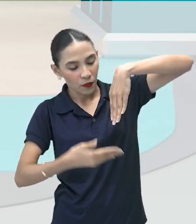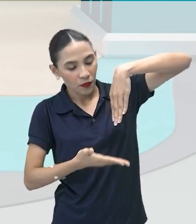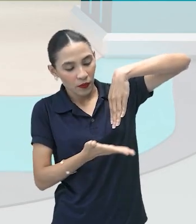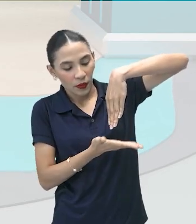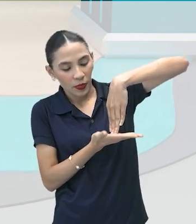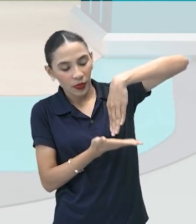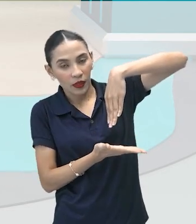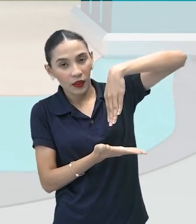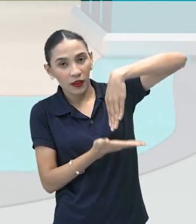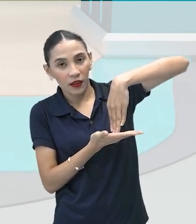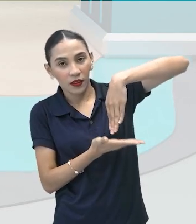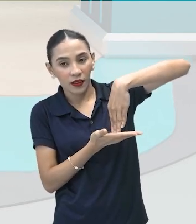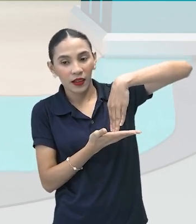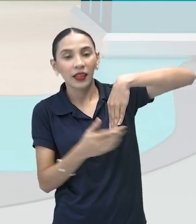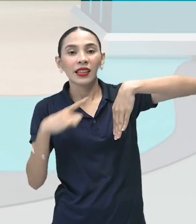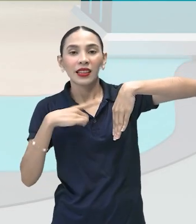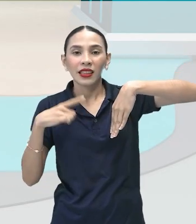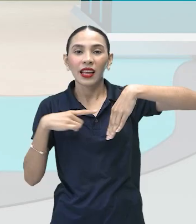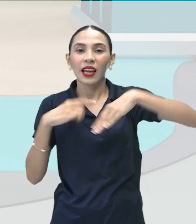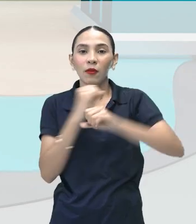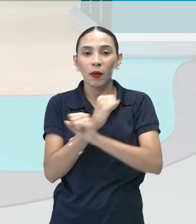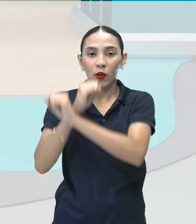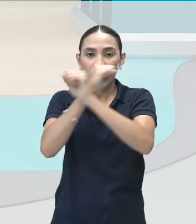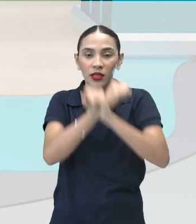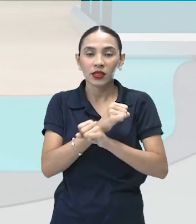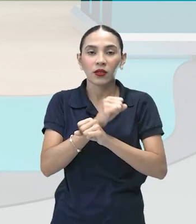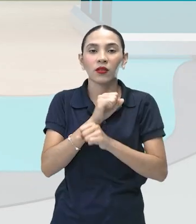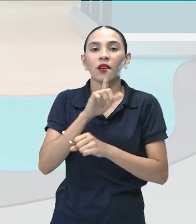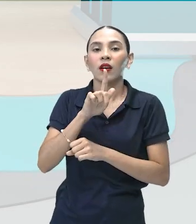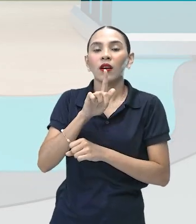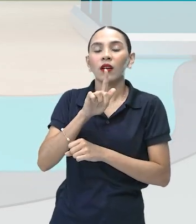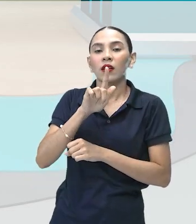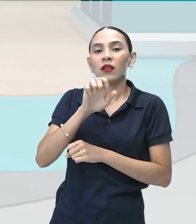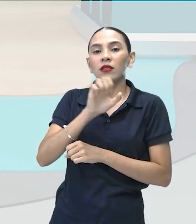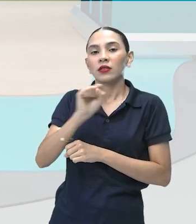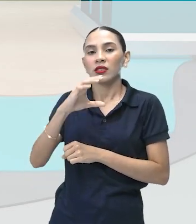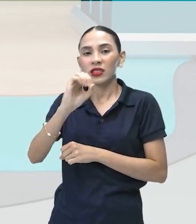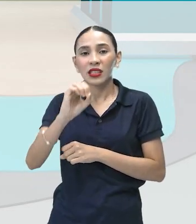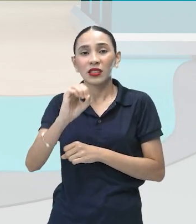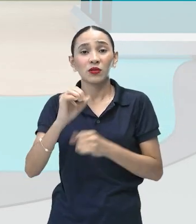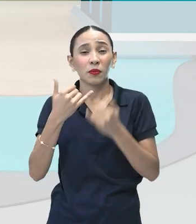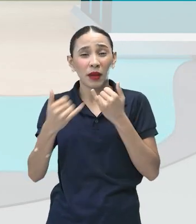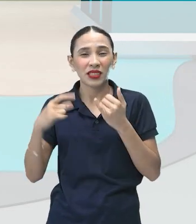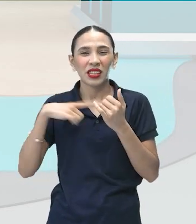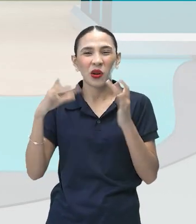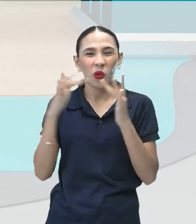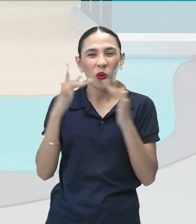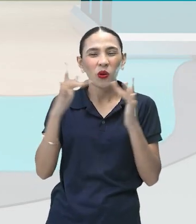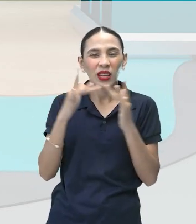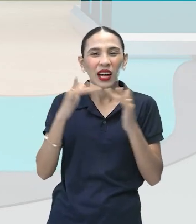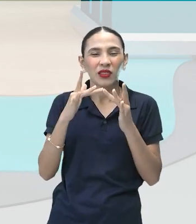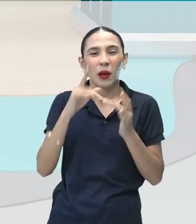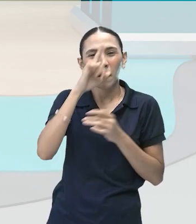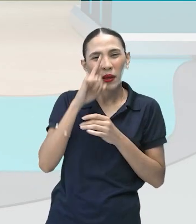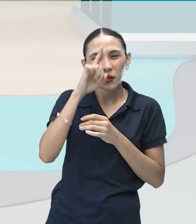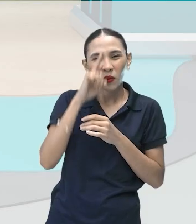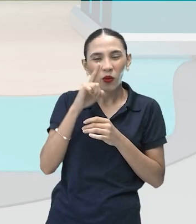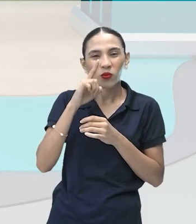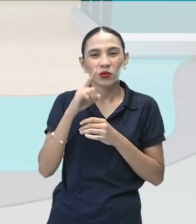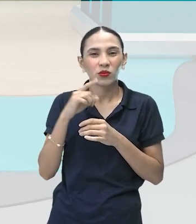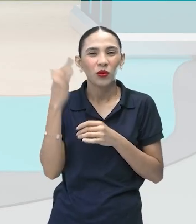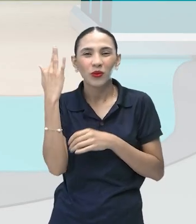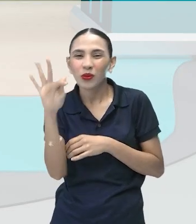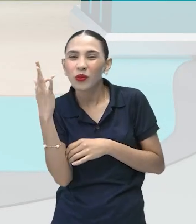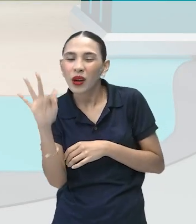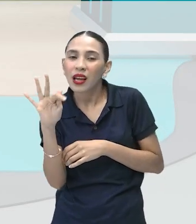verticalmente ali, mas ele tem uma proteção de gesso na ponta, mas aquilo ali machuca, né? Prende o pé, deve